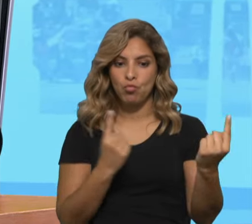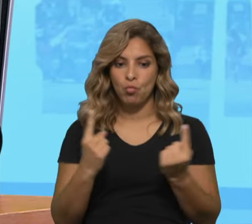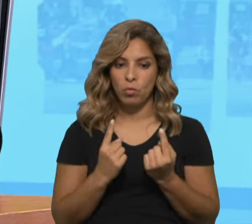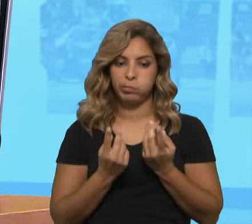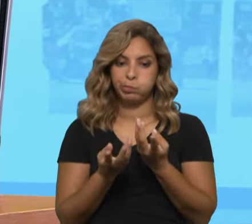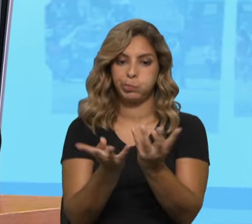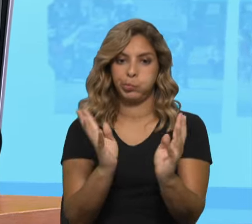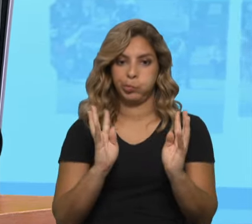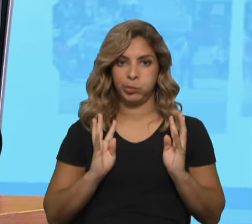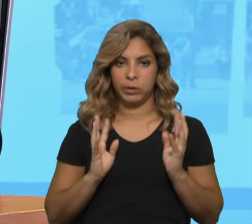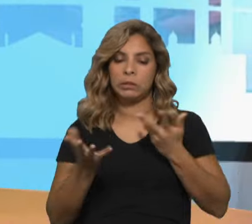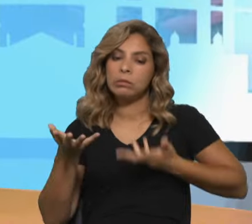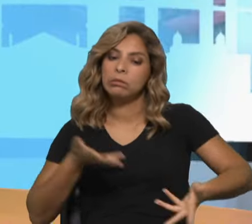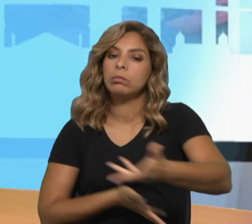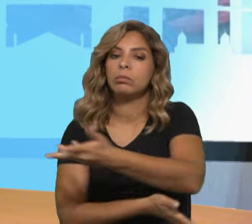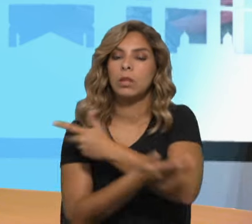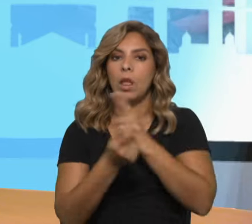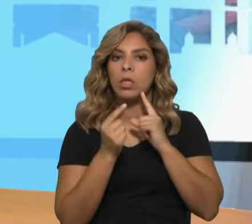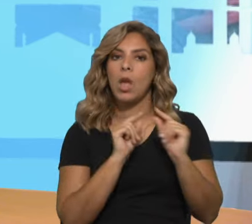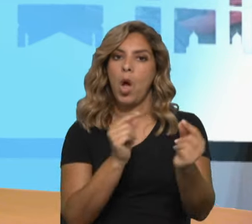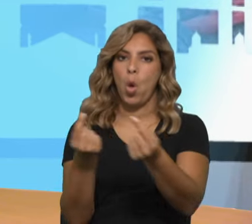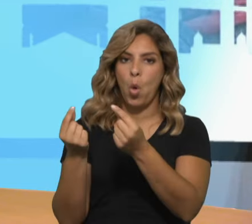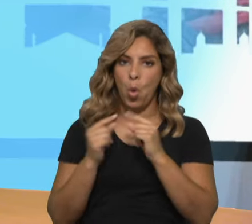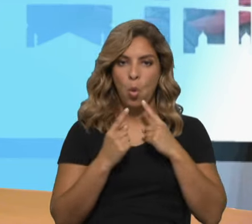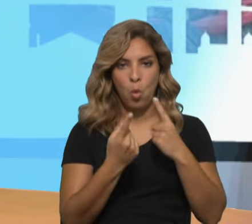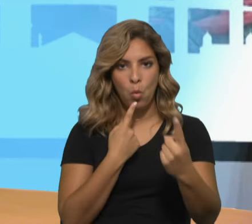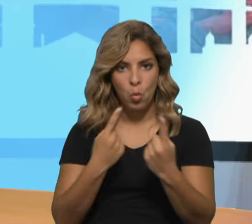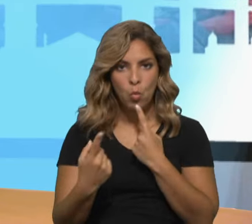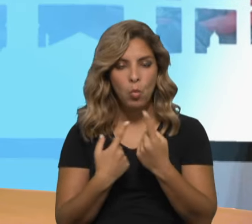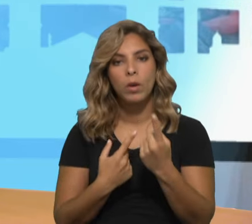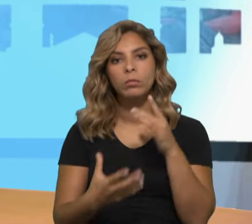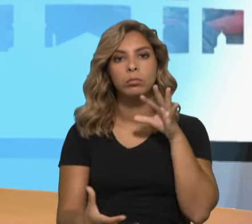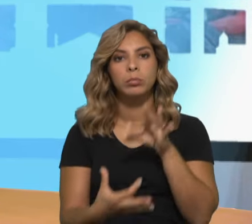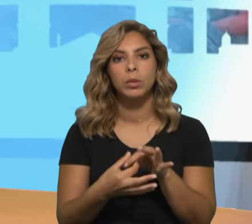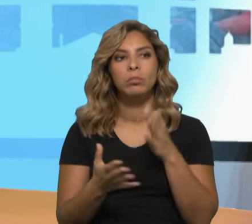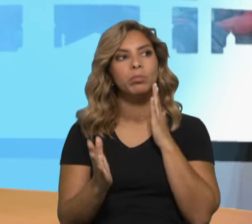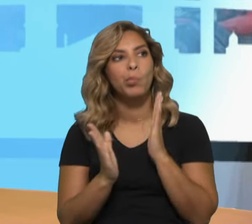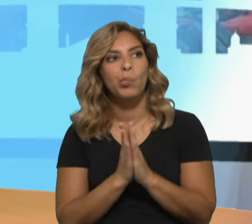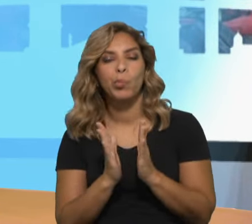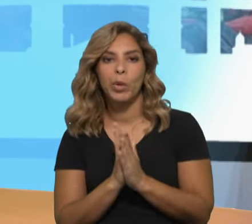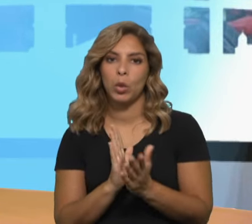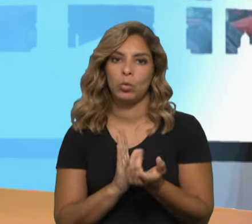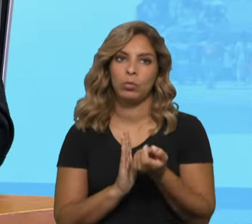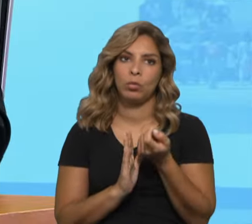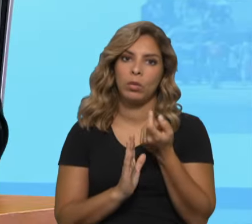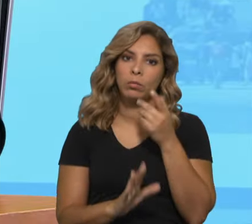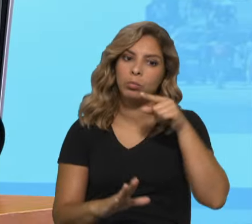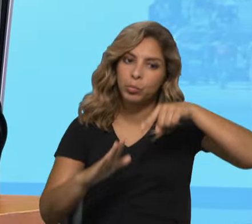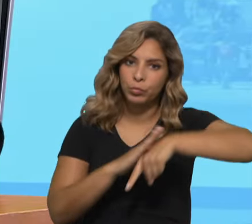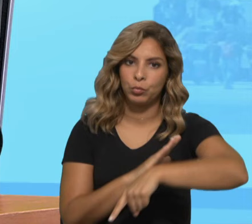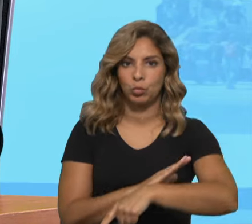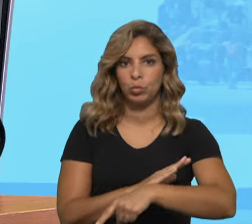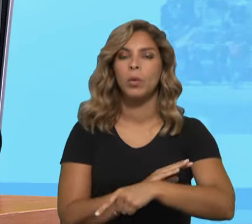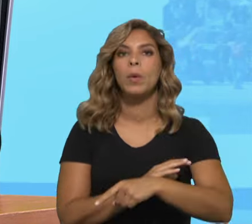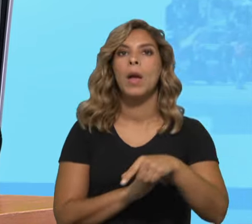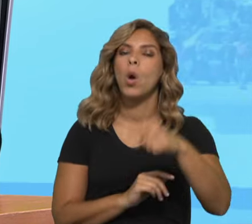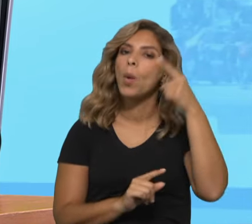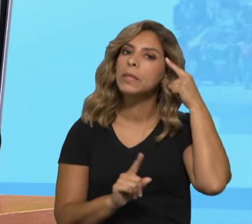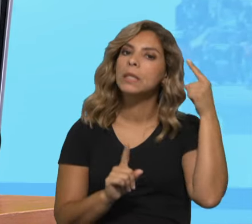dialogar sobre questões que não são matéria doutrinal. Portanto, o objetivo do grupo é